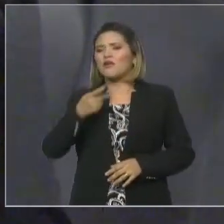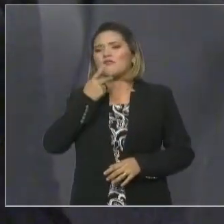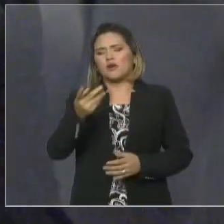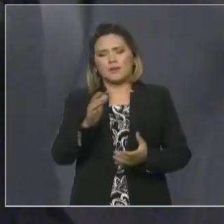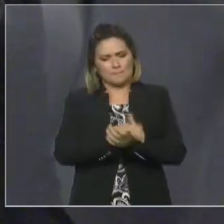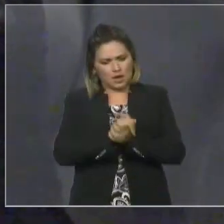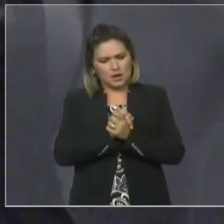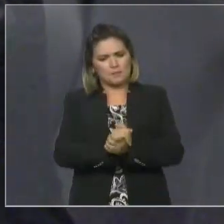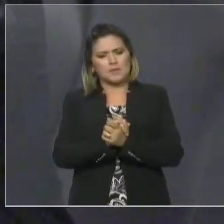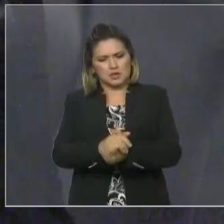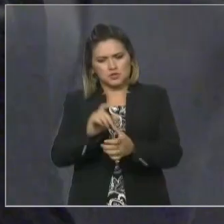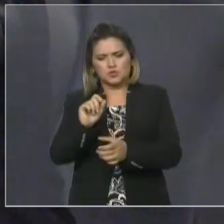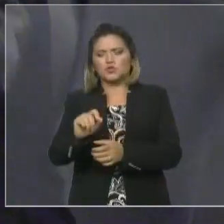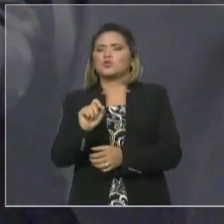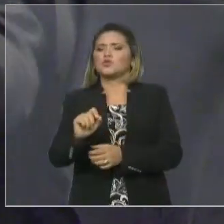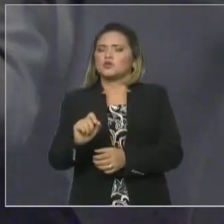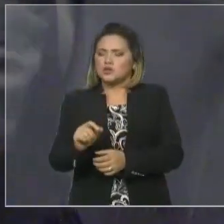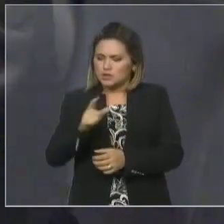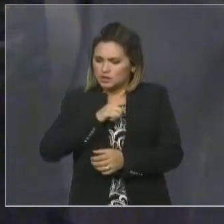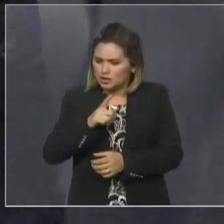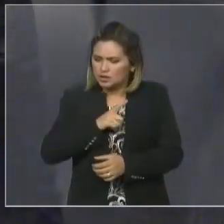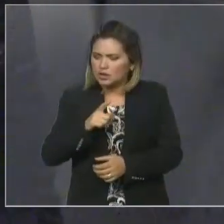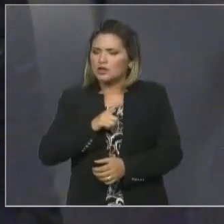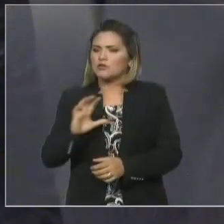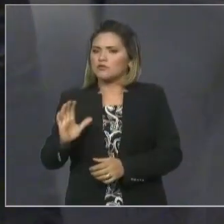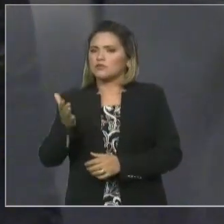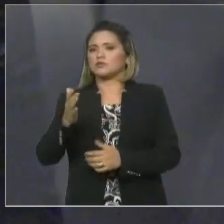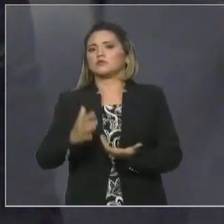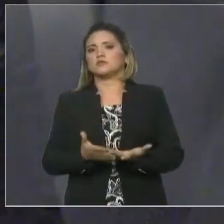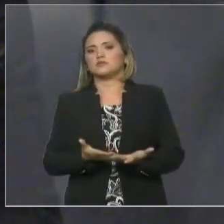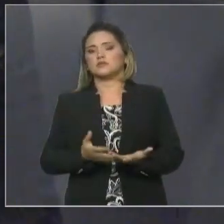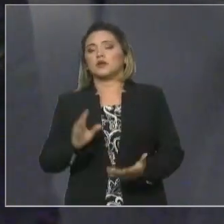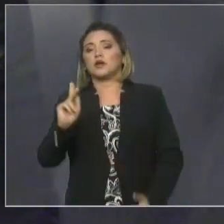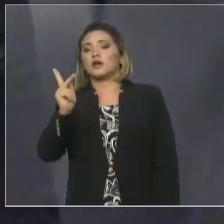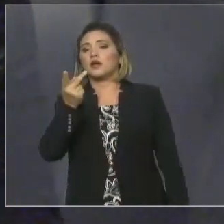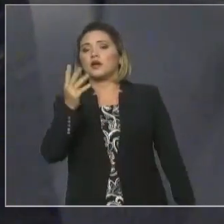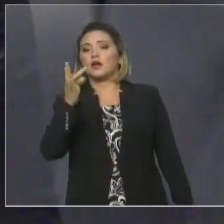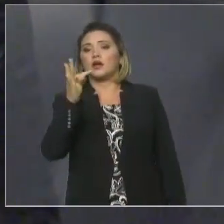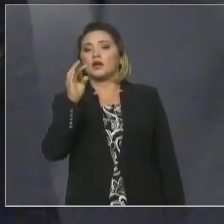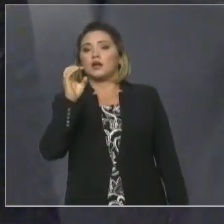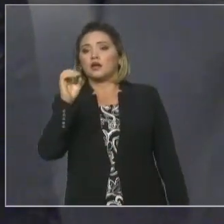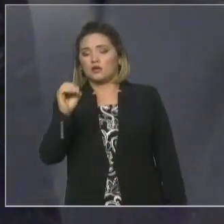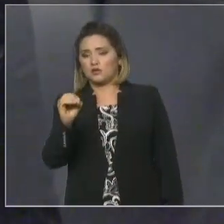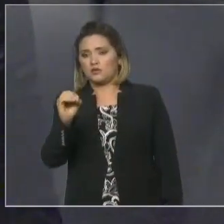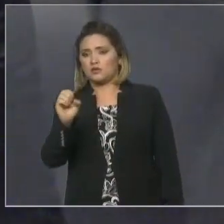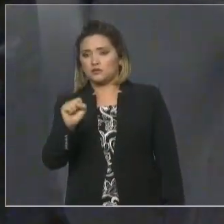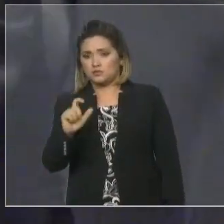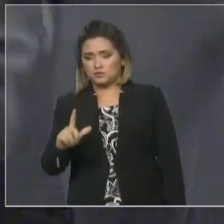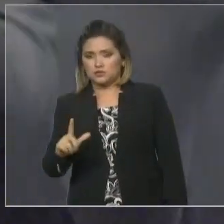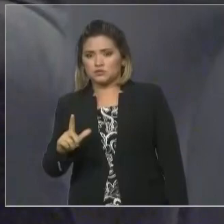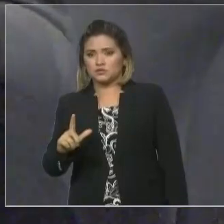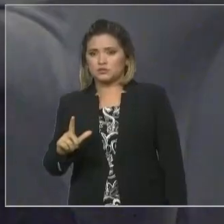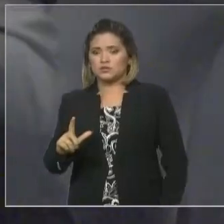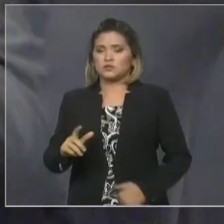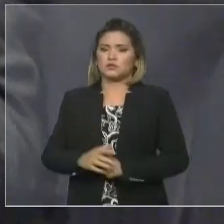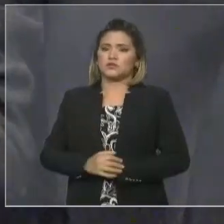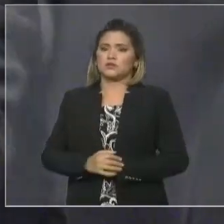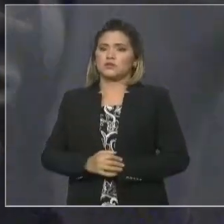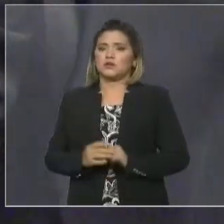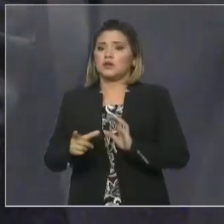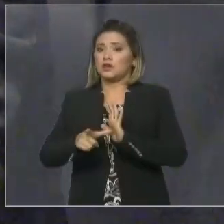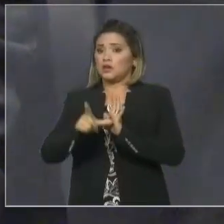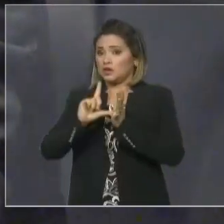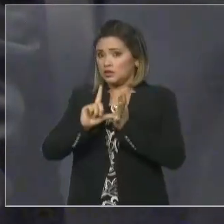HTO, São Luís. Eram 30 cirurgias ortopédicas por mês no Hospital Geral. Hoje,